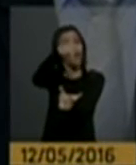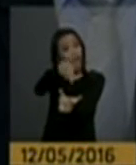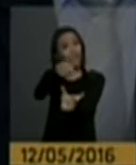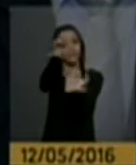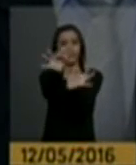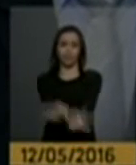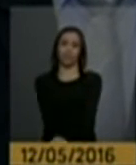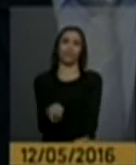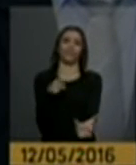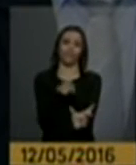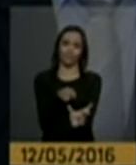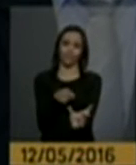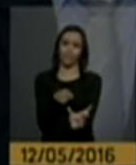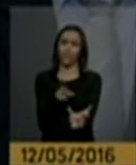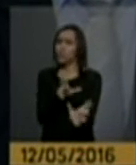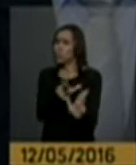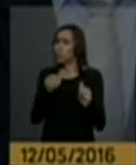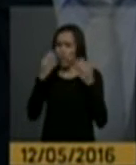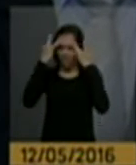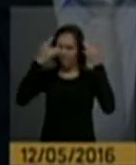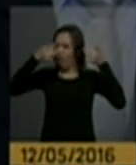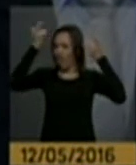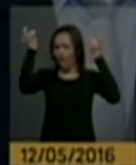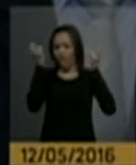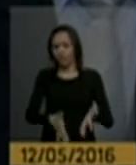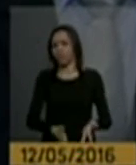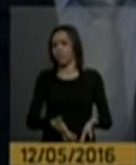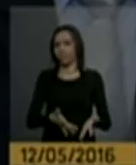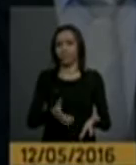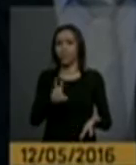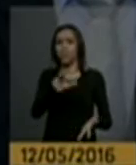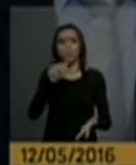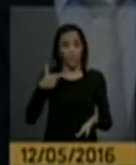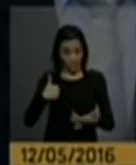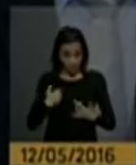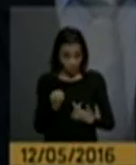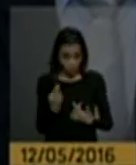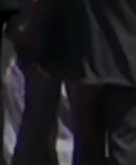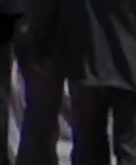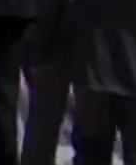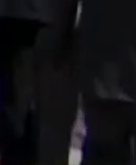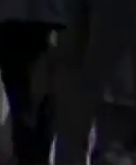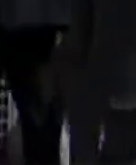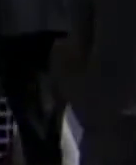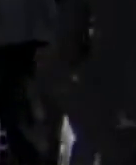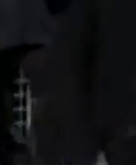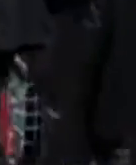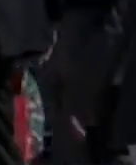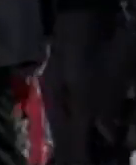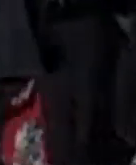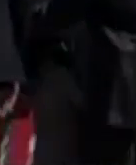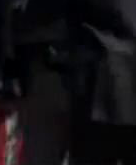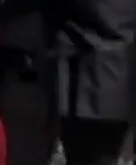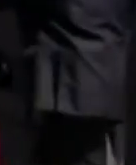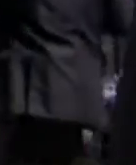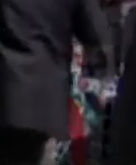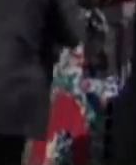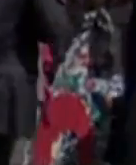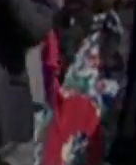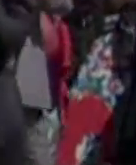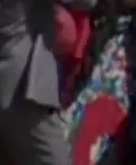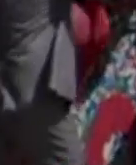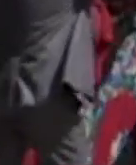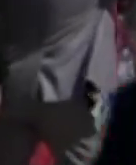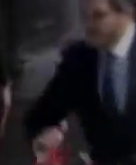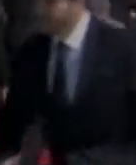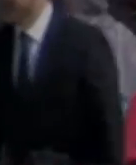Jamais vamos desistir. Jamais vou desistir de lutar. Após a declaração, Dilma foi ao encontro